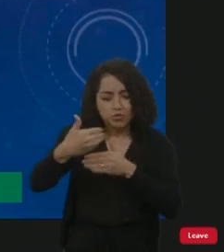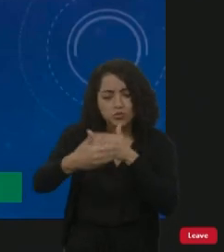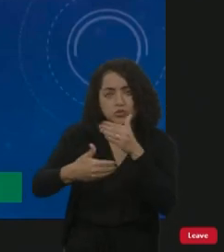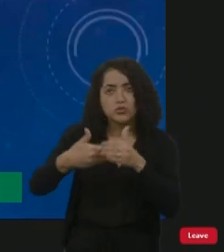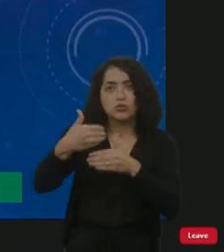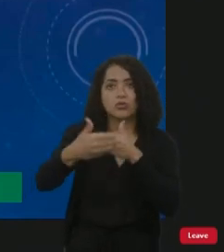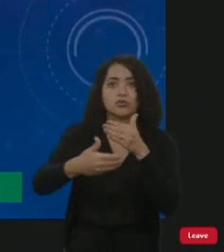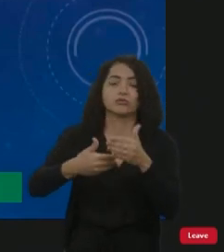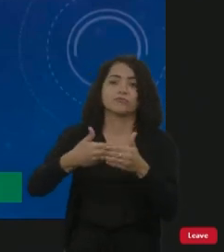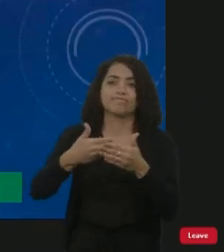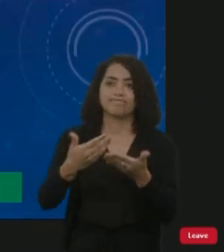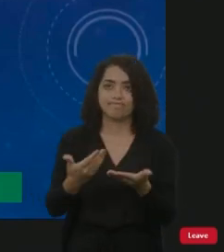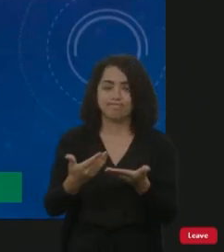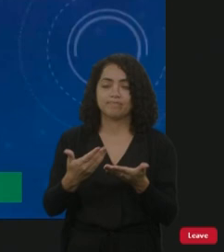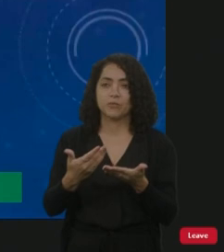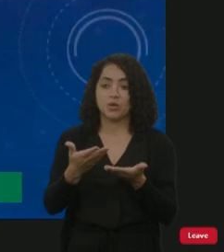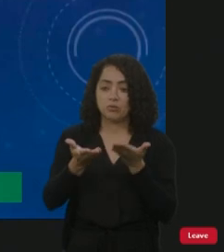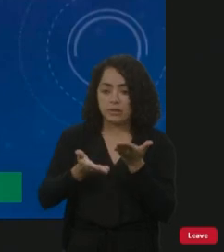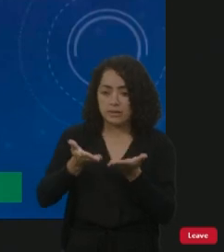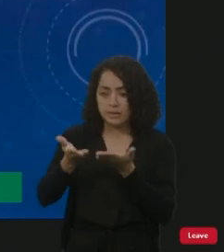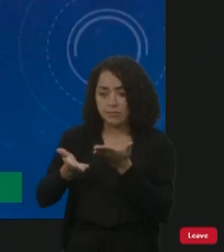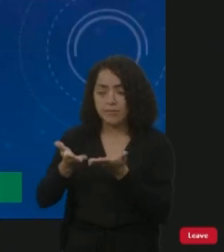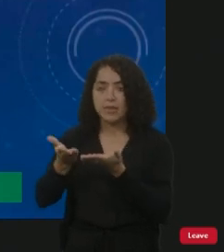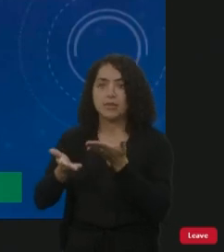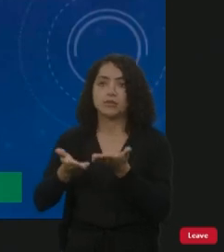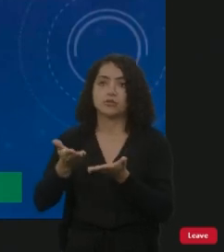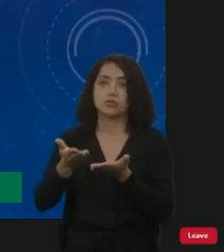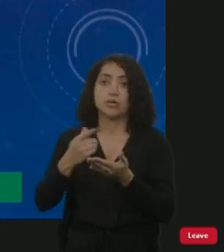essa história, tá? O que ele tinha,